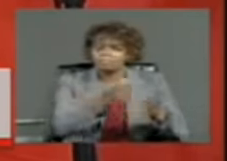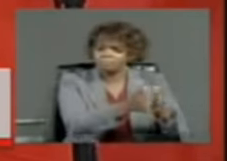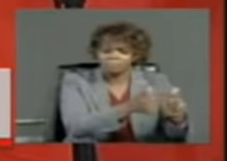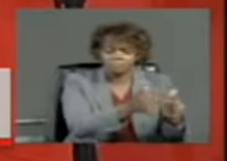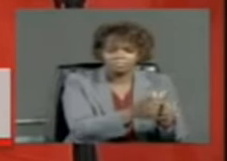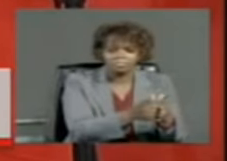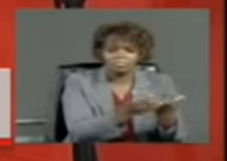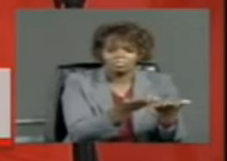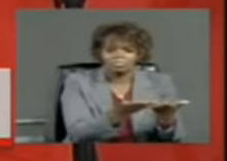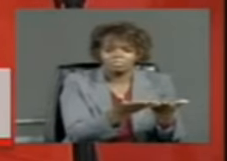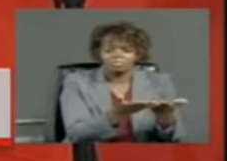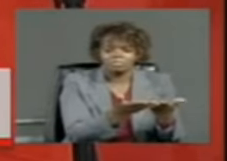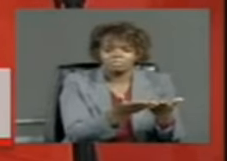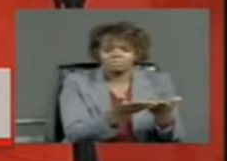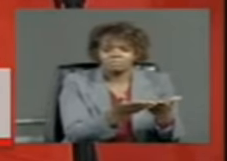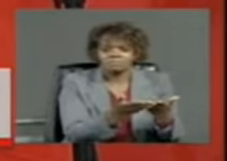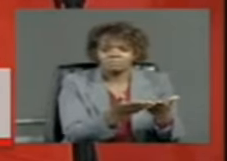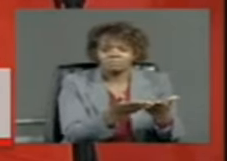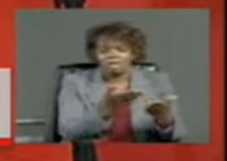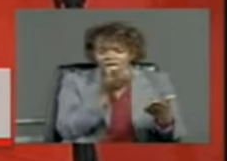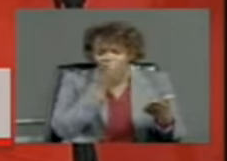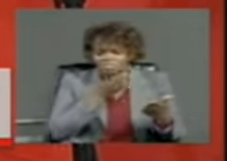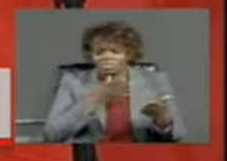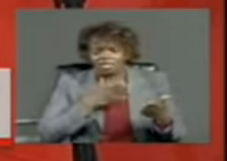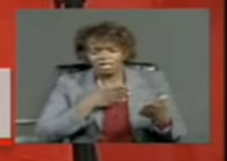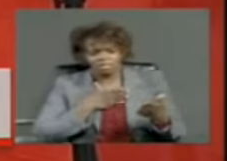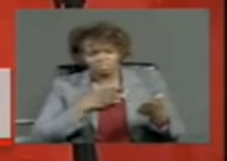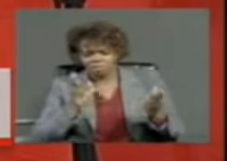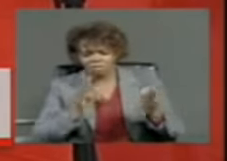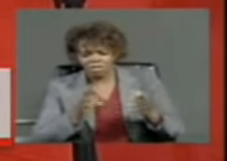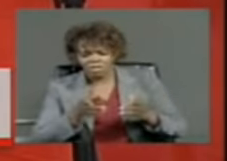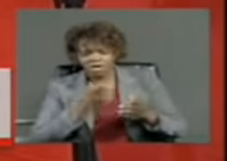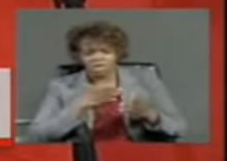Quando eu digo que eu sou natural do Lobito, dizem, não, ele não é do Lobito, é do Bié.